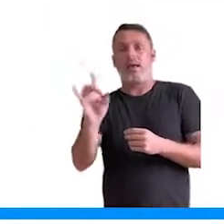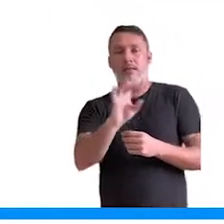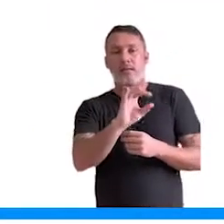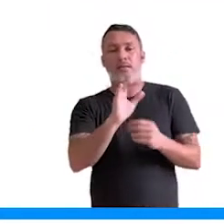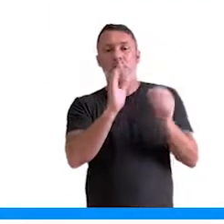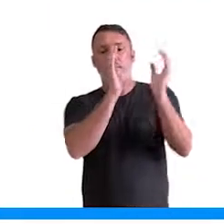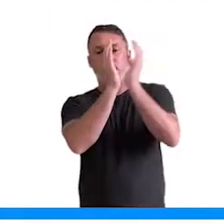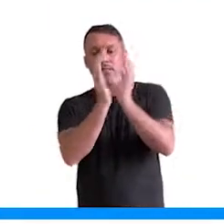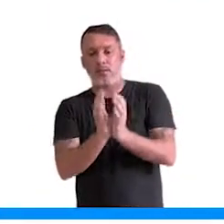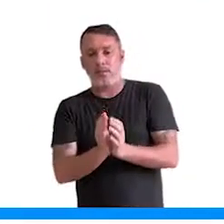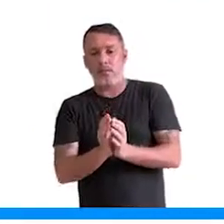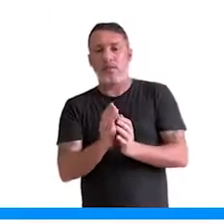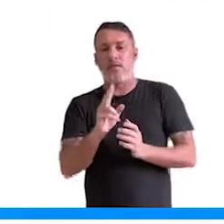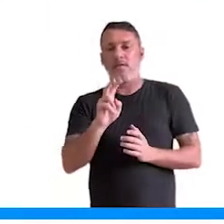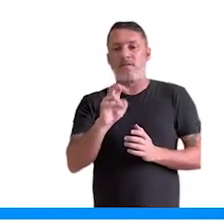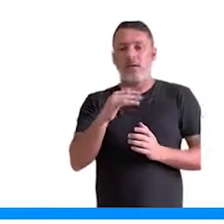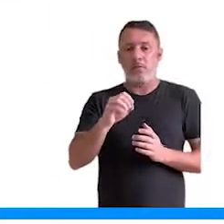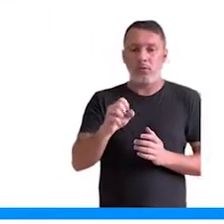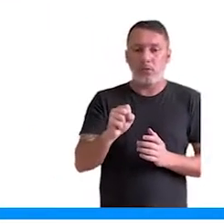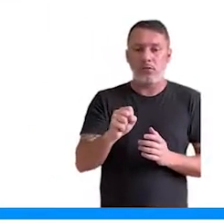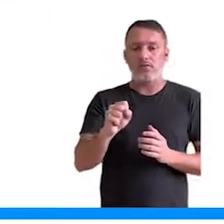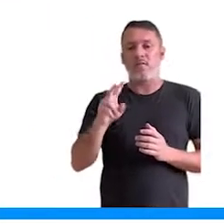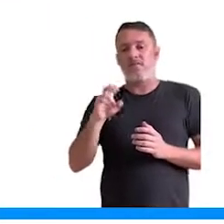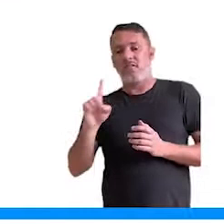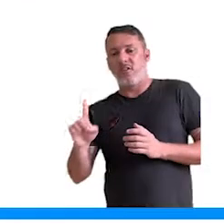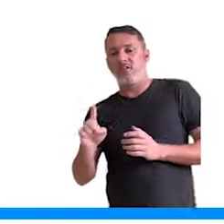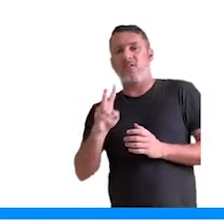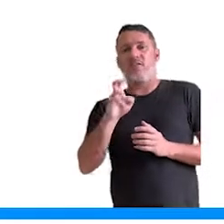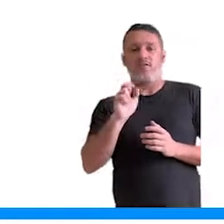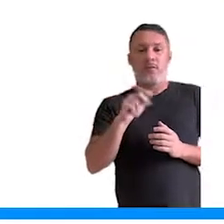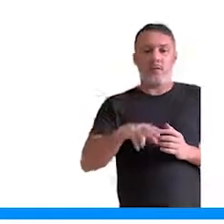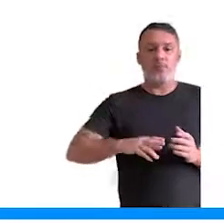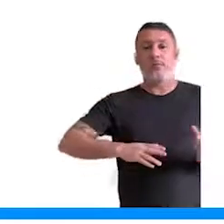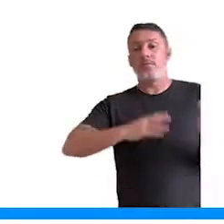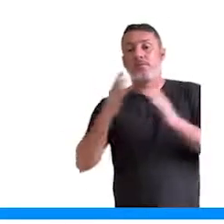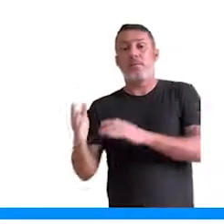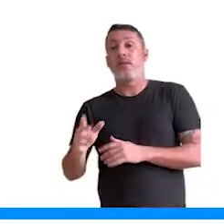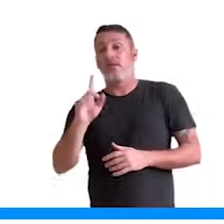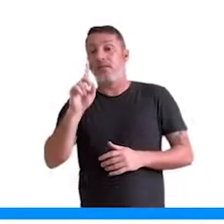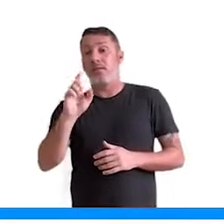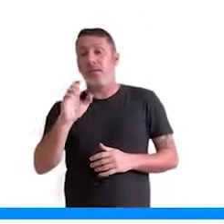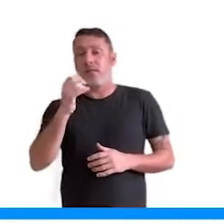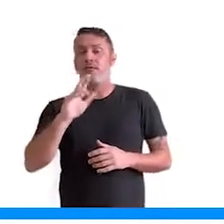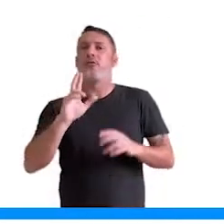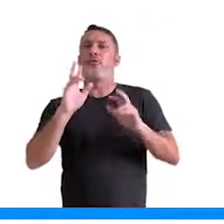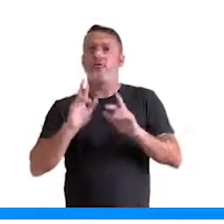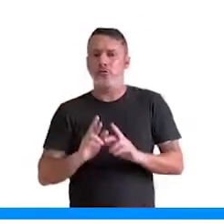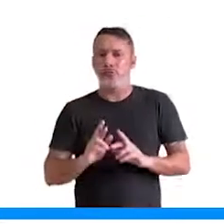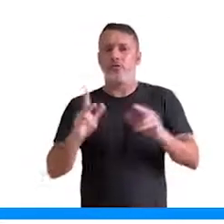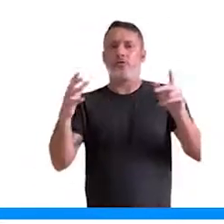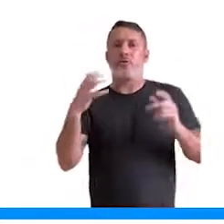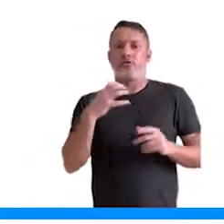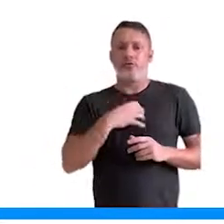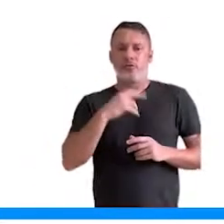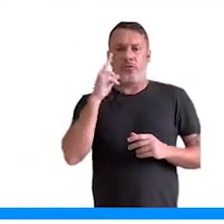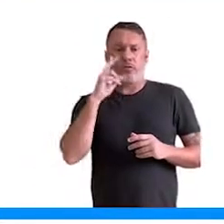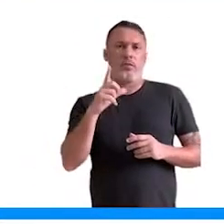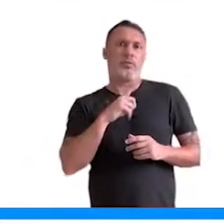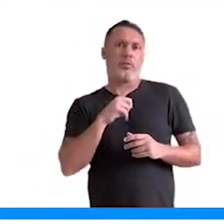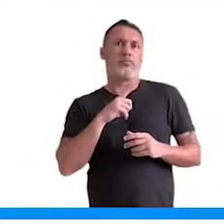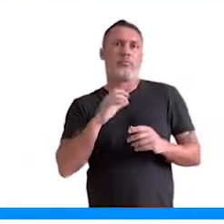Veamos nosotros, ved vosotros e vean ustedes. E o decir, que é bem diferentezinho, olha